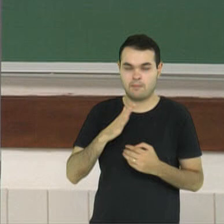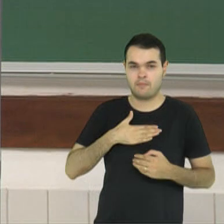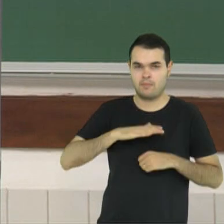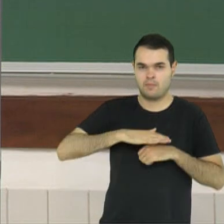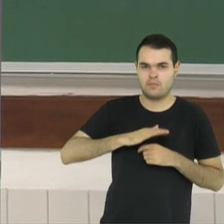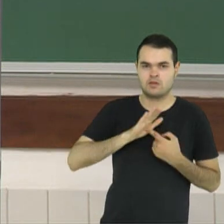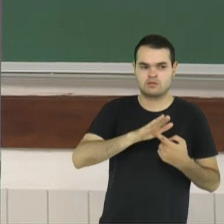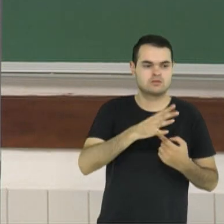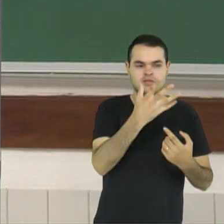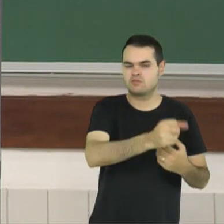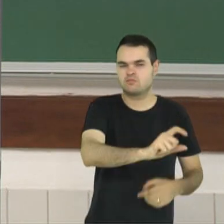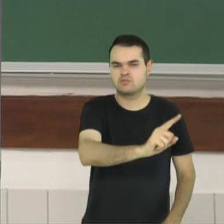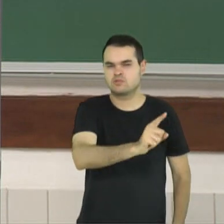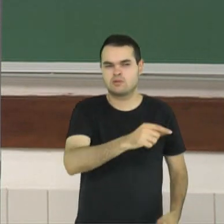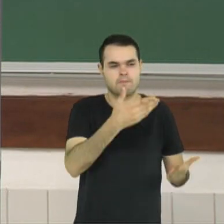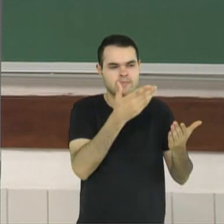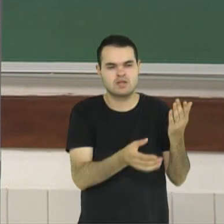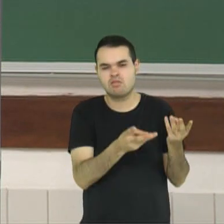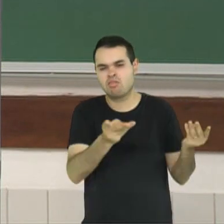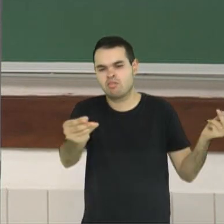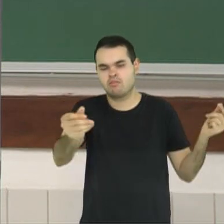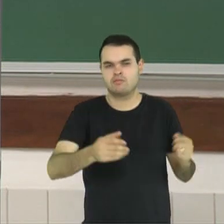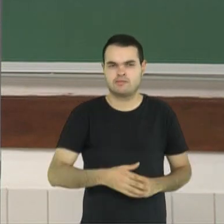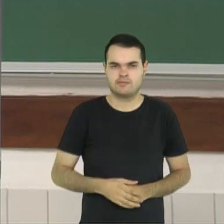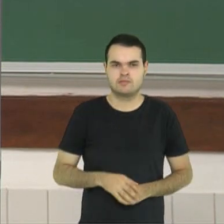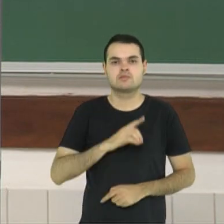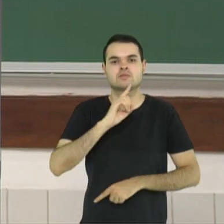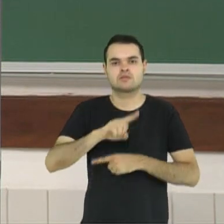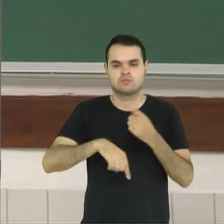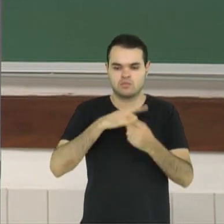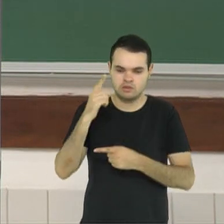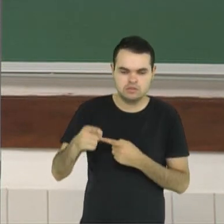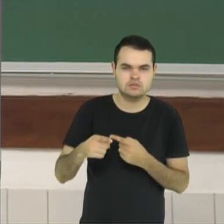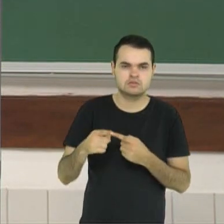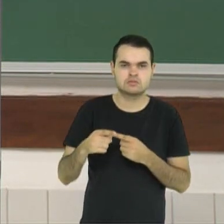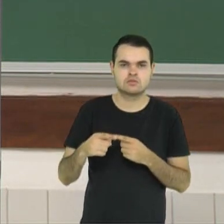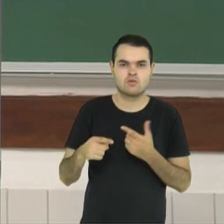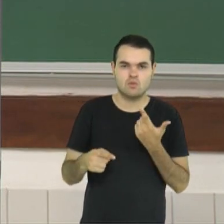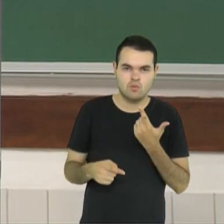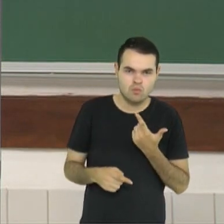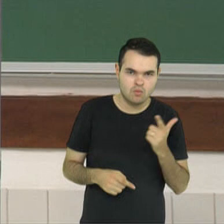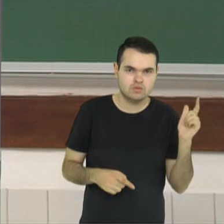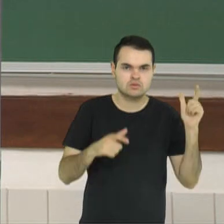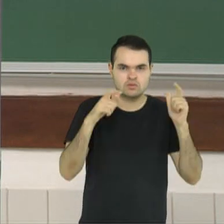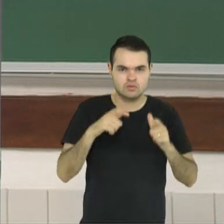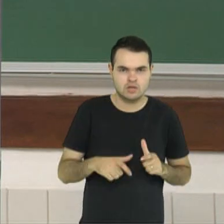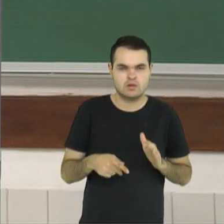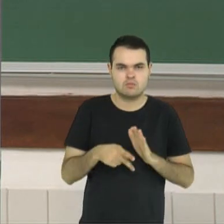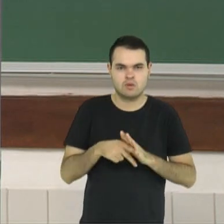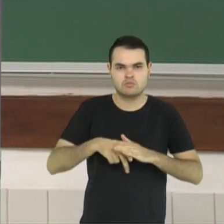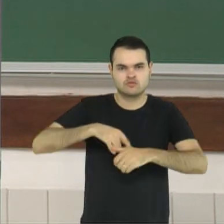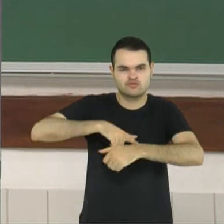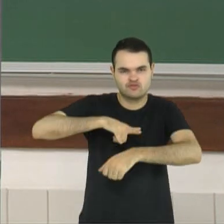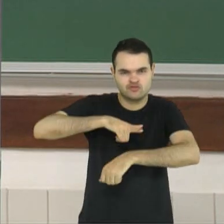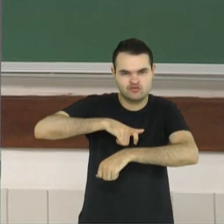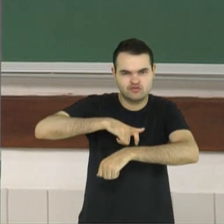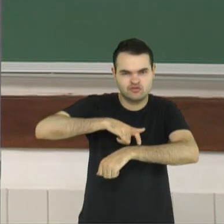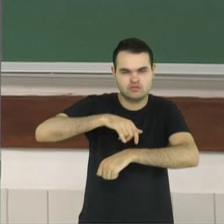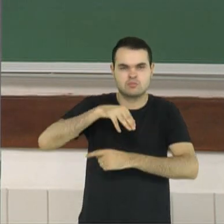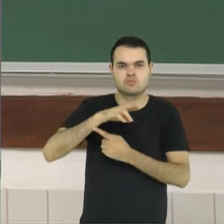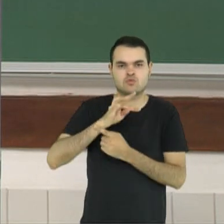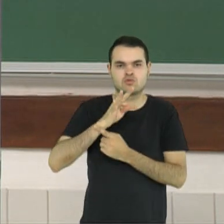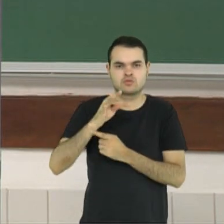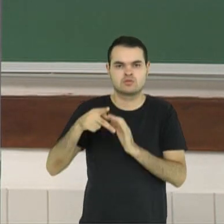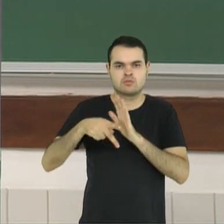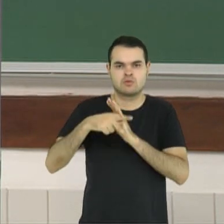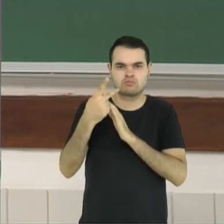foi recusada, tanto é que essa obra foi perdida. Daí foi novamente pego um outro mictório, trazido e foi reapresentada. Daí o